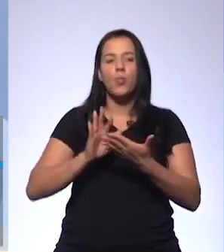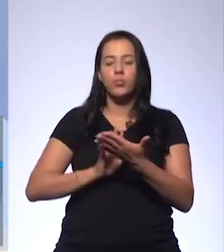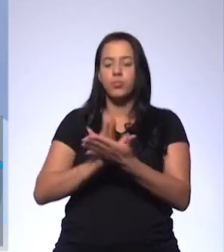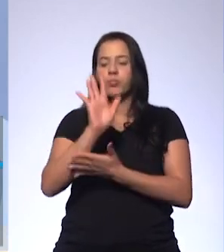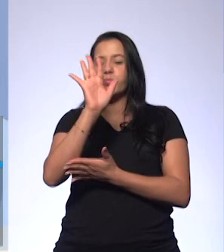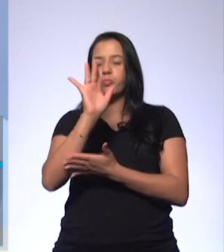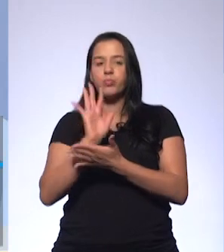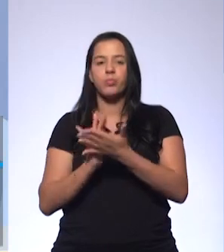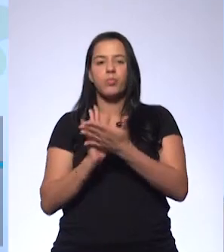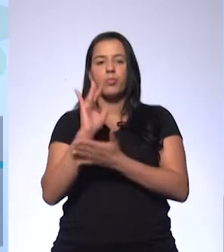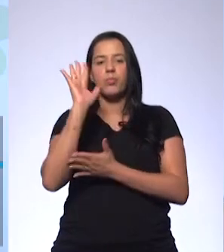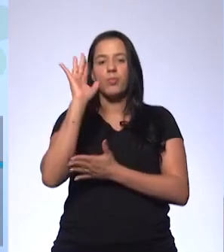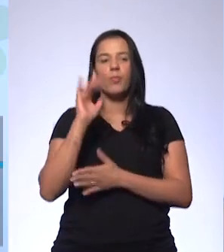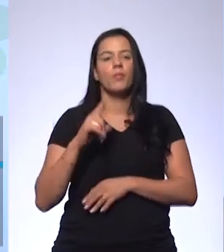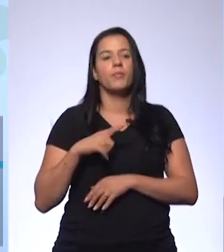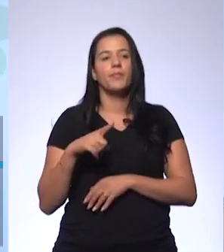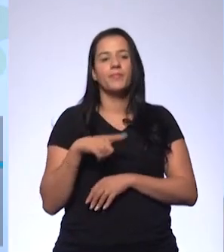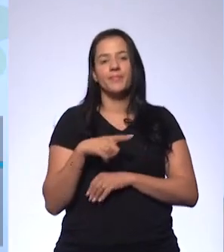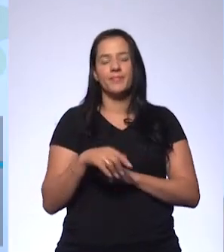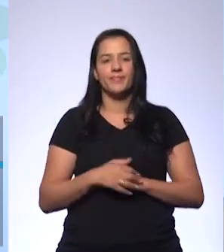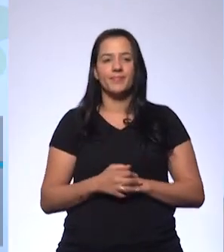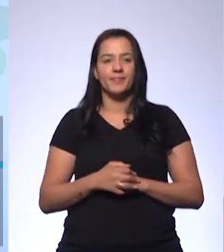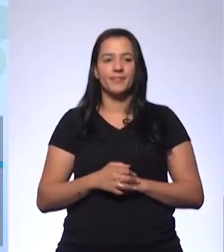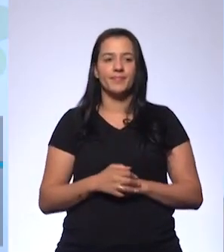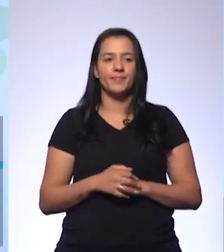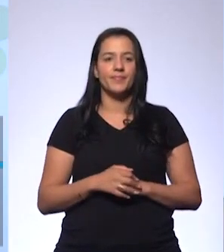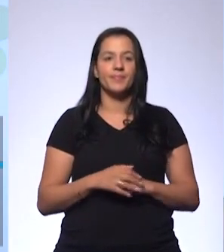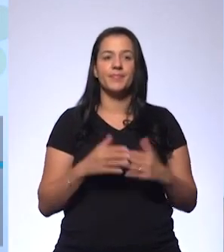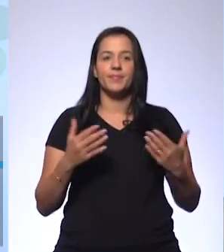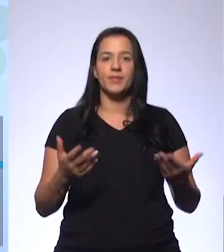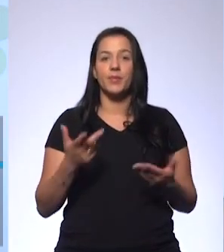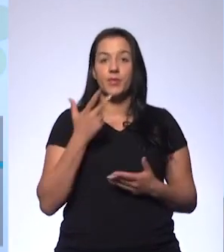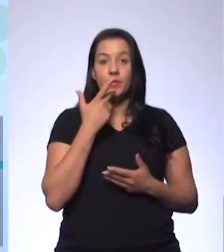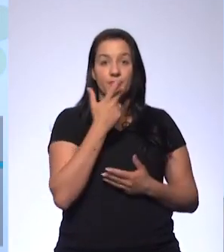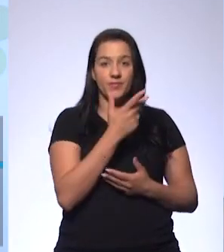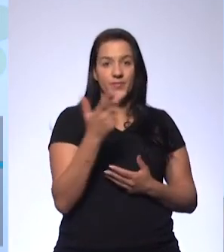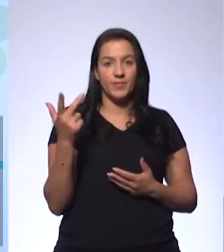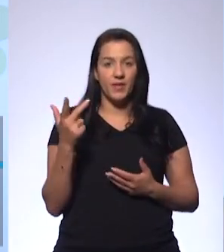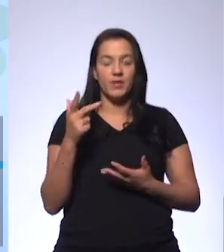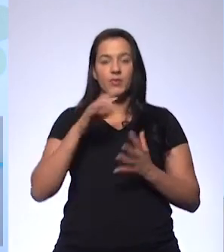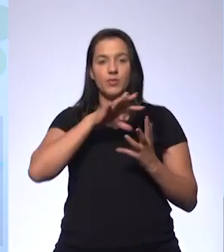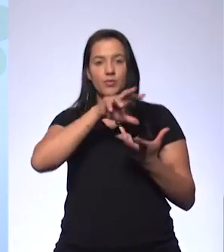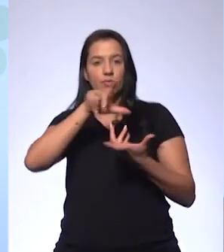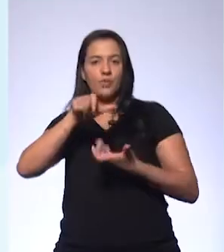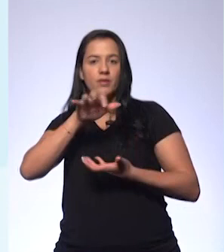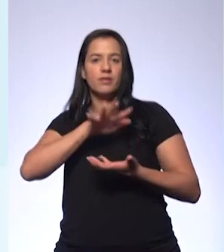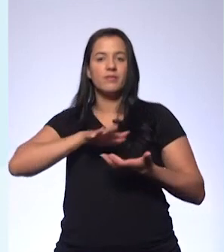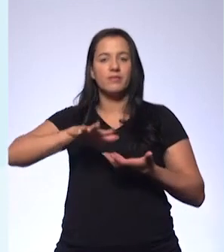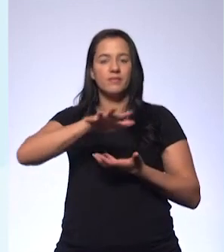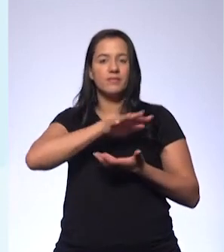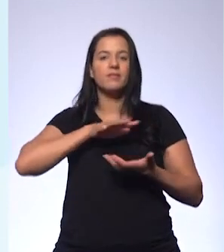nu. Exatamente, né? Então, quando a gente fala aí de um ecossistema, nessa imagem a gente consegue observar